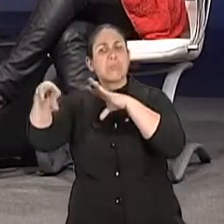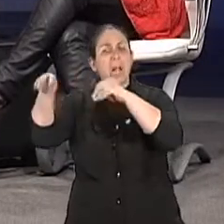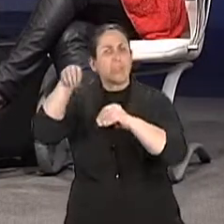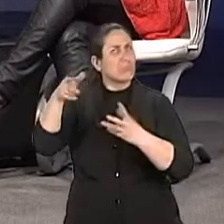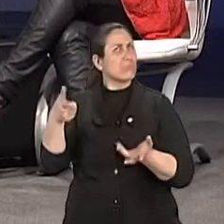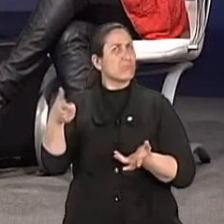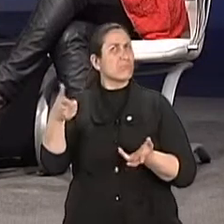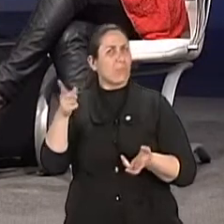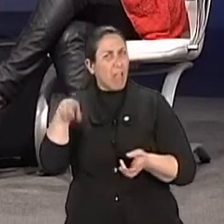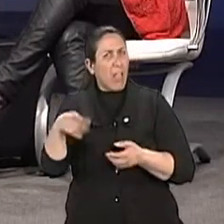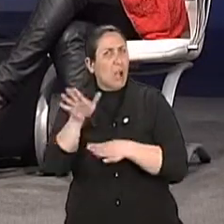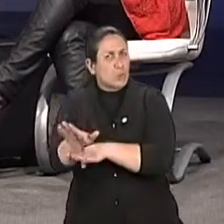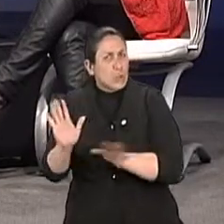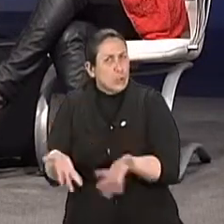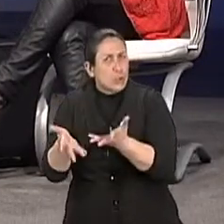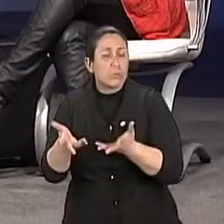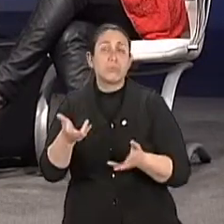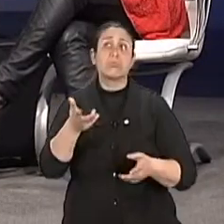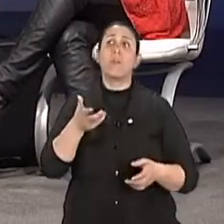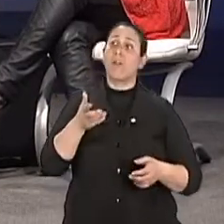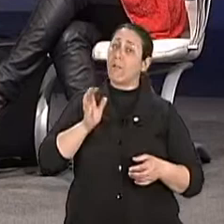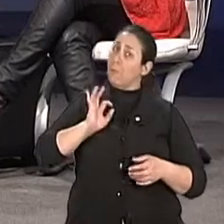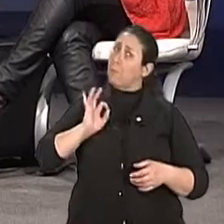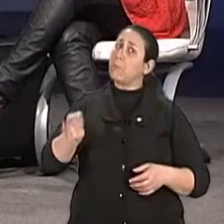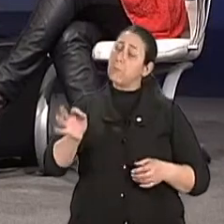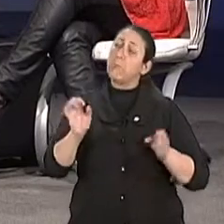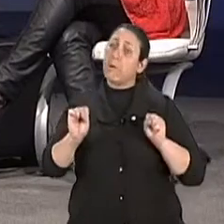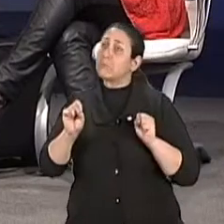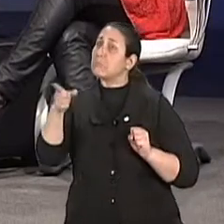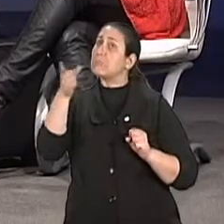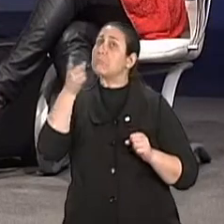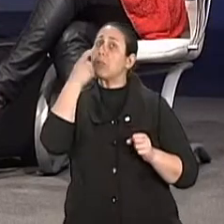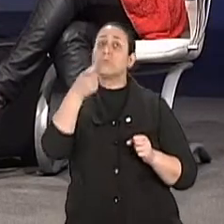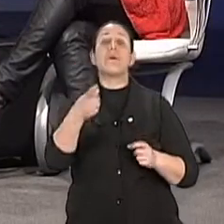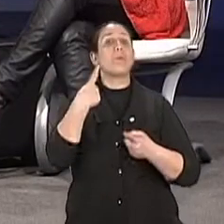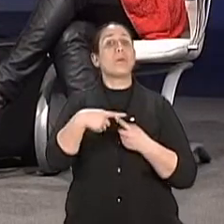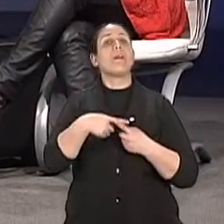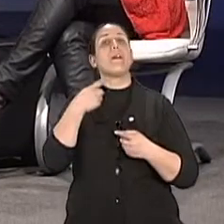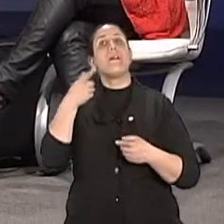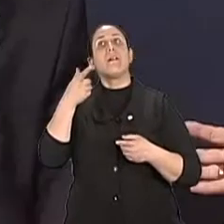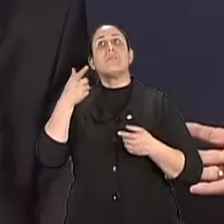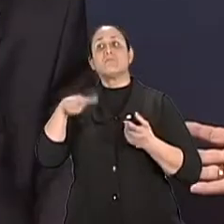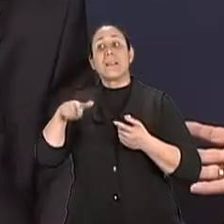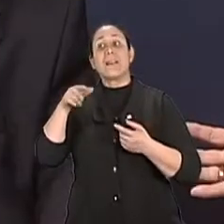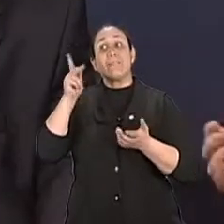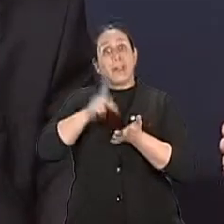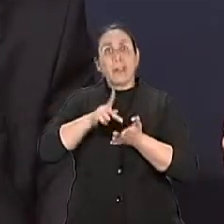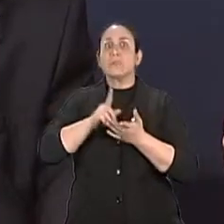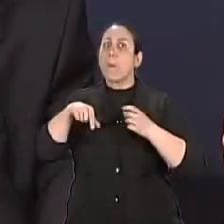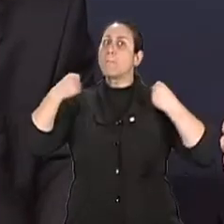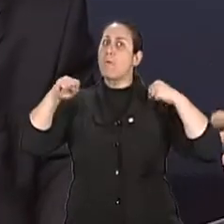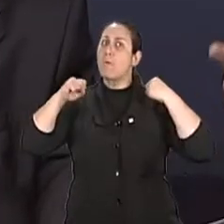pergunta isso. Esse tipo de estímulo pode servir para alguma coisa de sensibilidade, de aquecimento, mas o que importa mesmo é